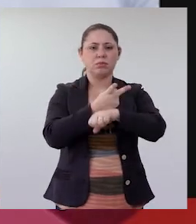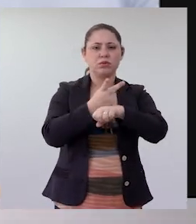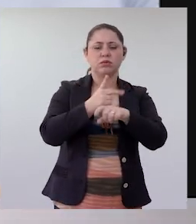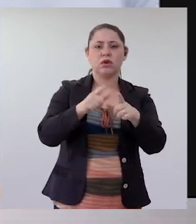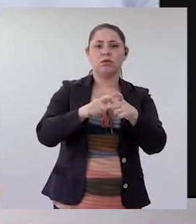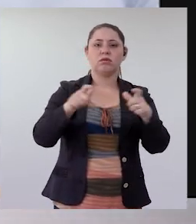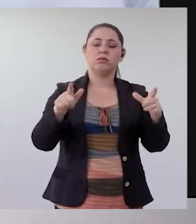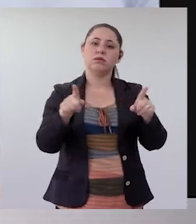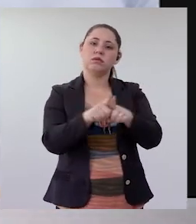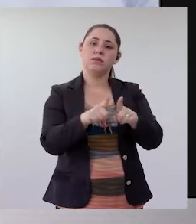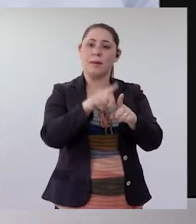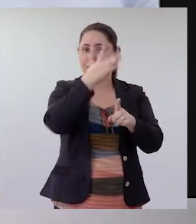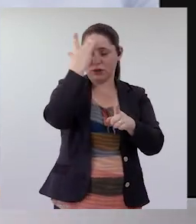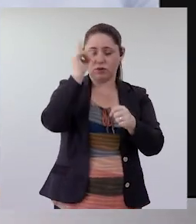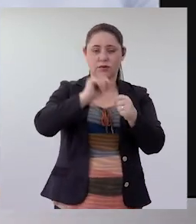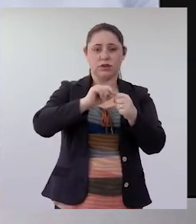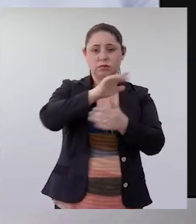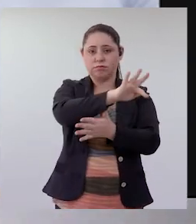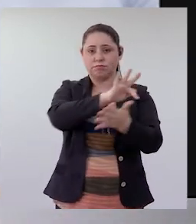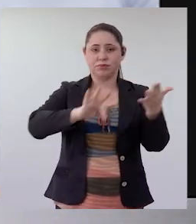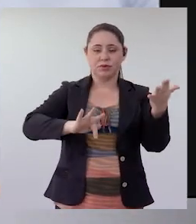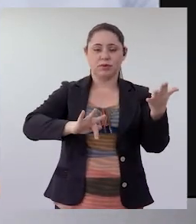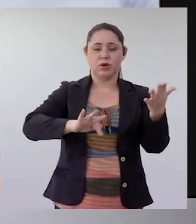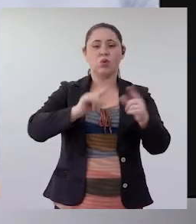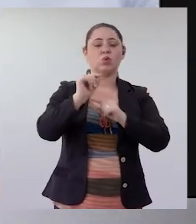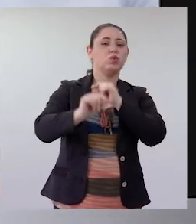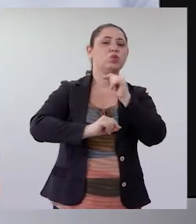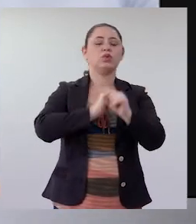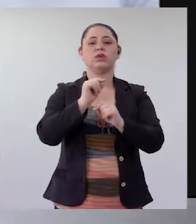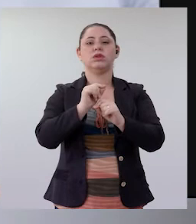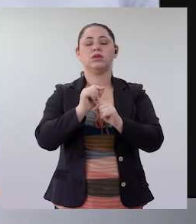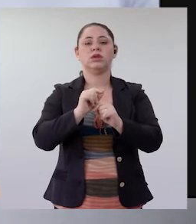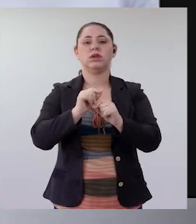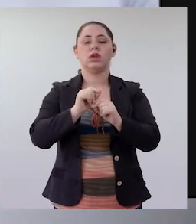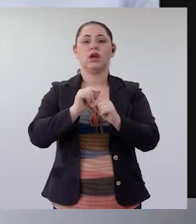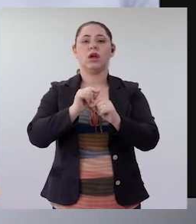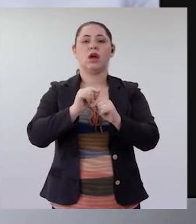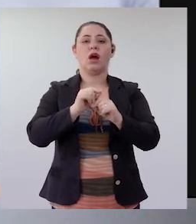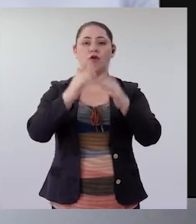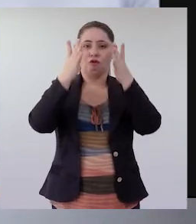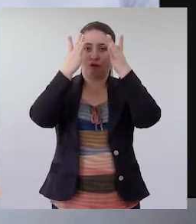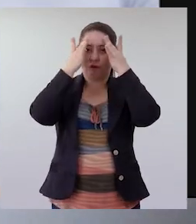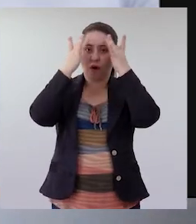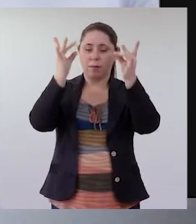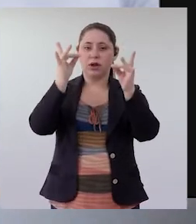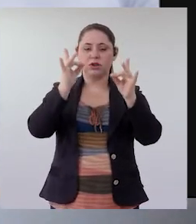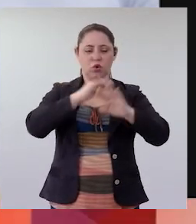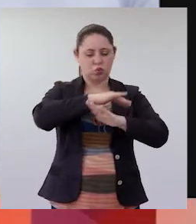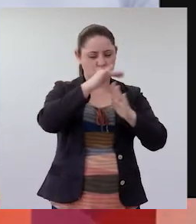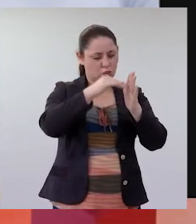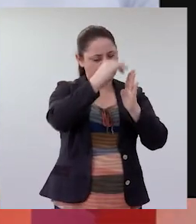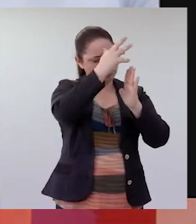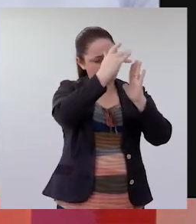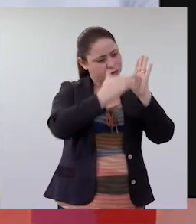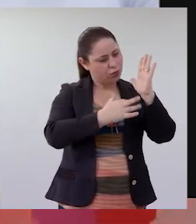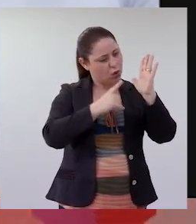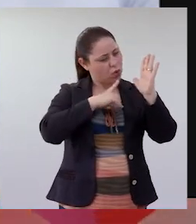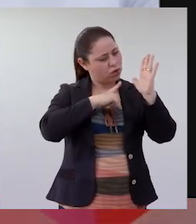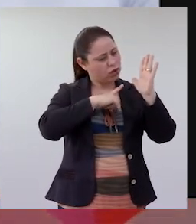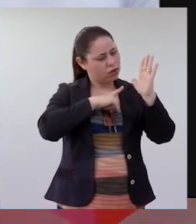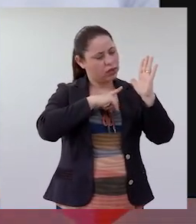a procura também aumentou para as pessoas fazerem o testamento. O testamento é aquilo que ela formaliza, que ela tem de bens e